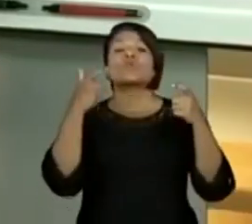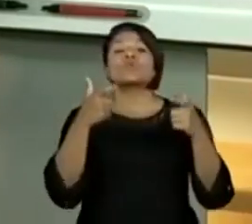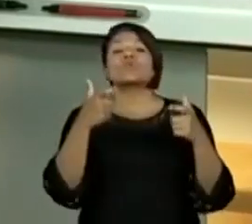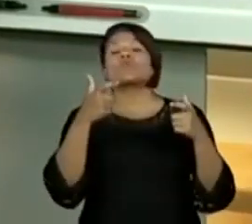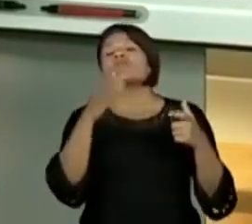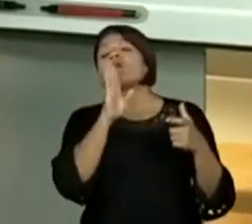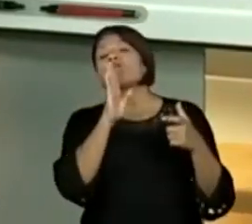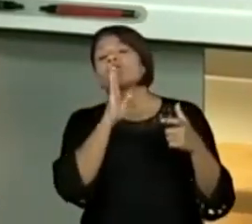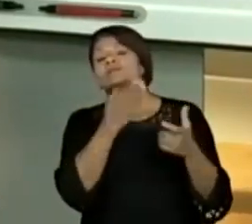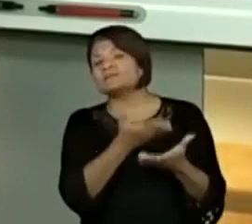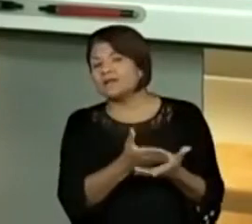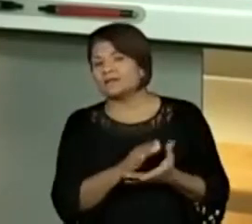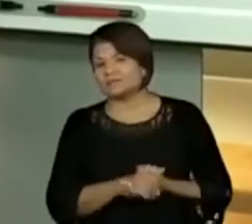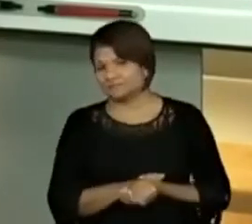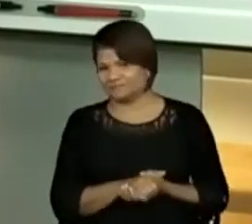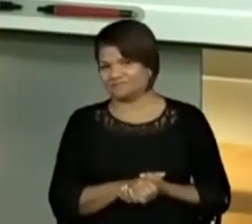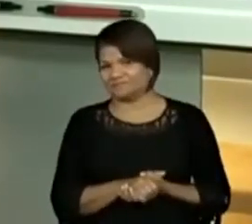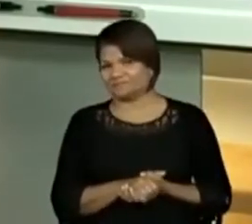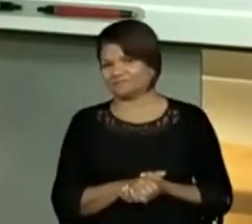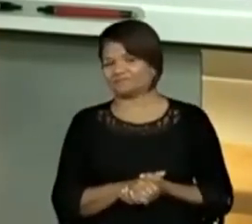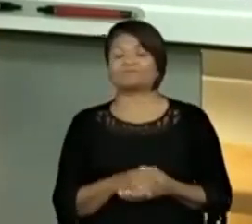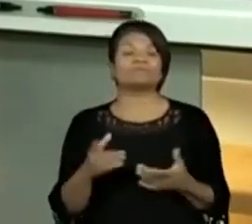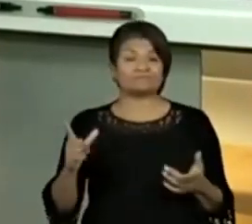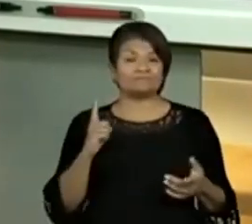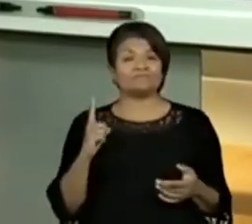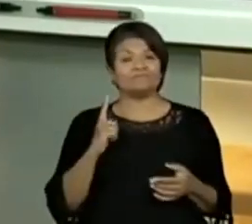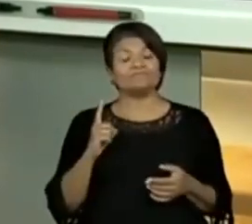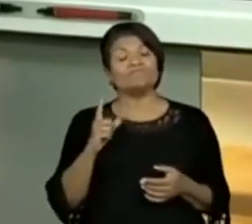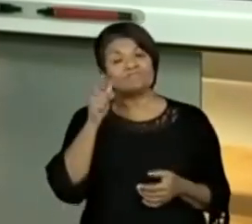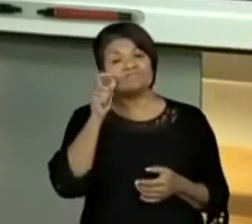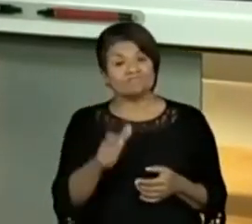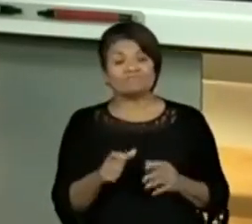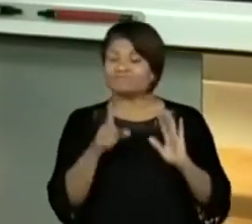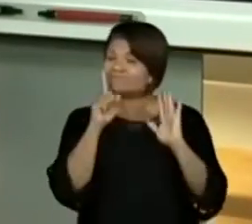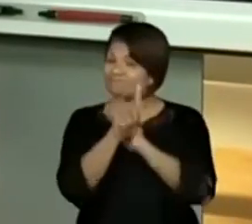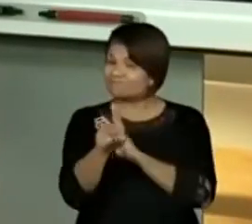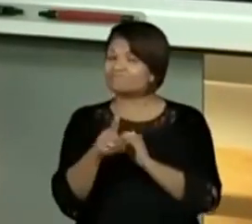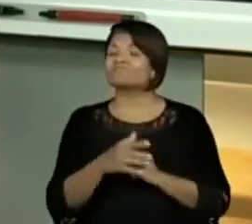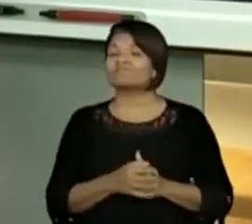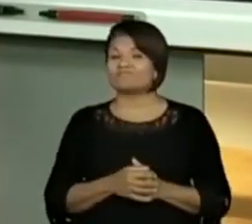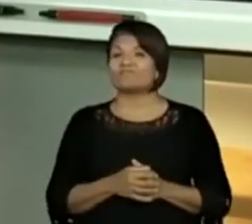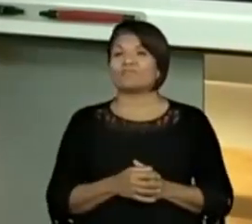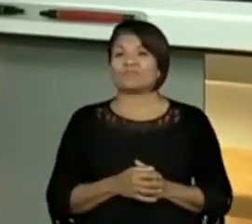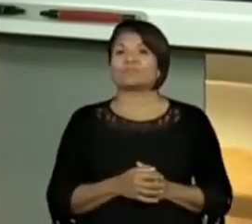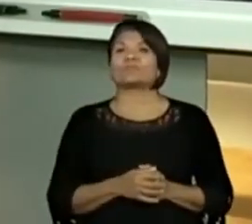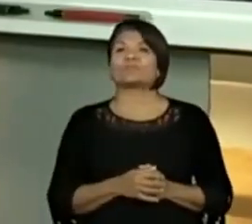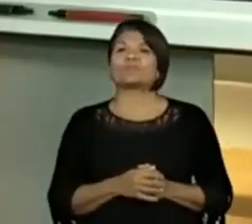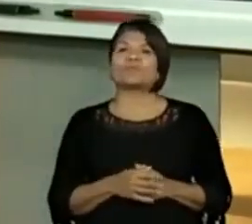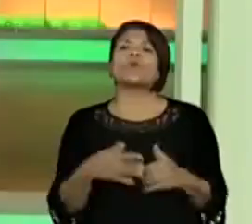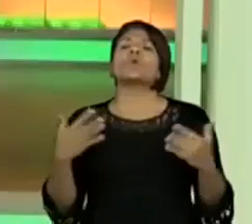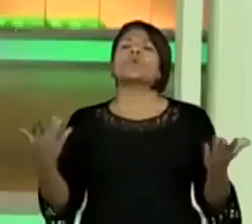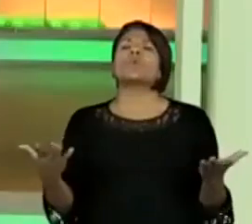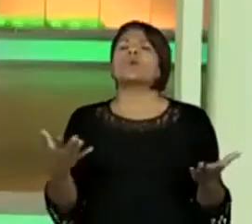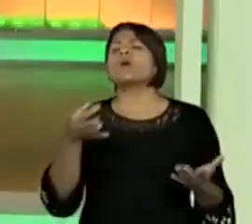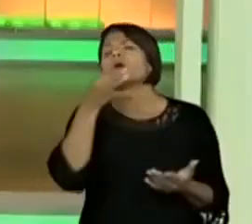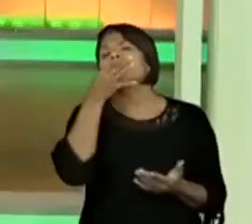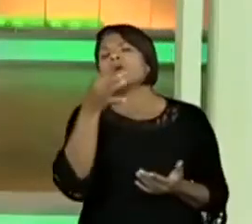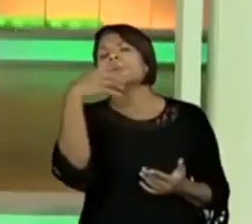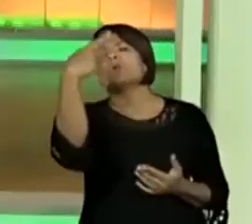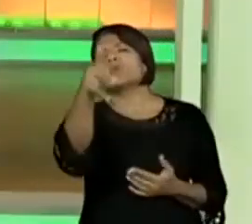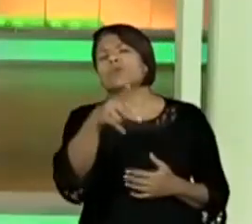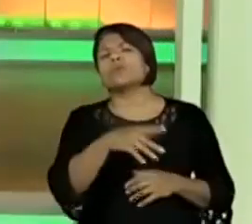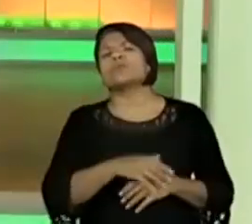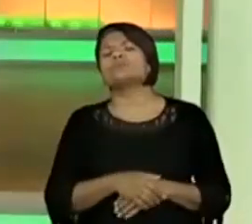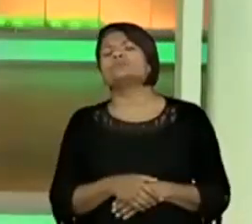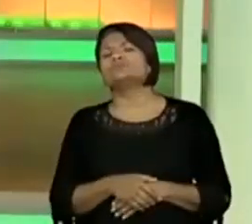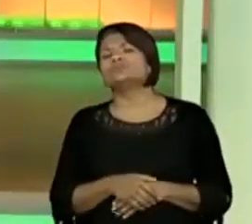vai conhecer. Eu tenho uma pergunta interessante, que aí eu acho importante esse aluno conhecer. Qual é a opinião que vocês têm